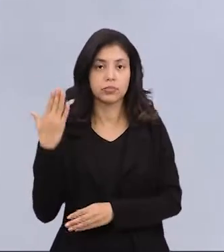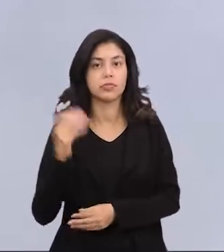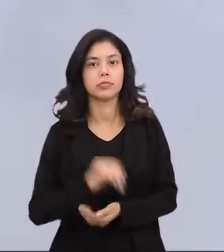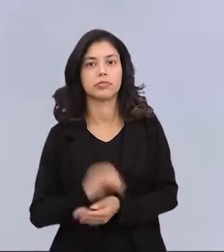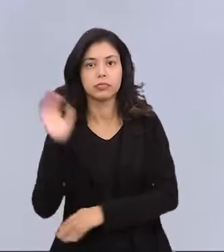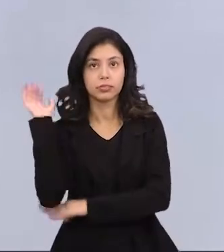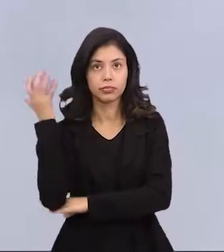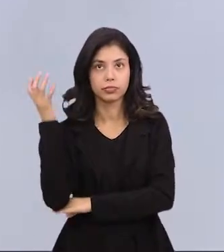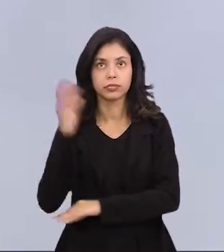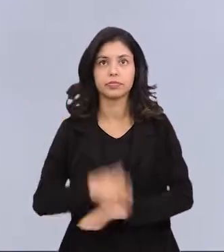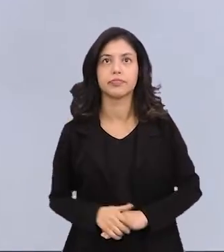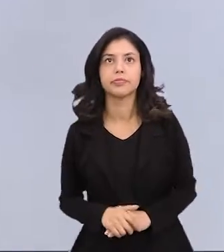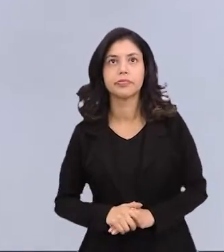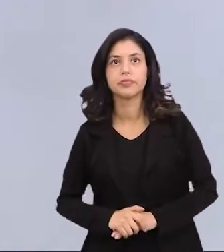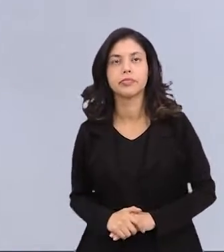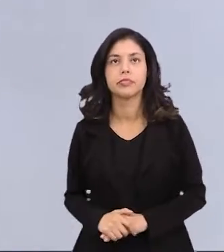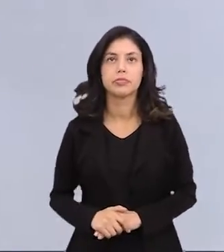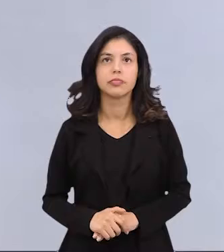natureza.